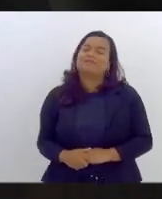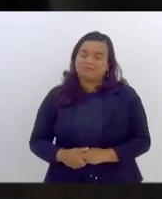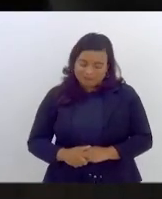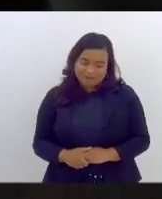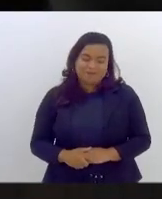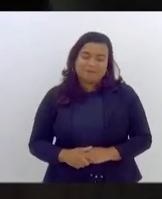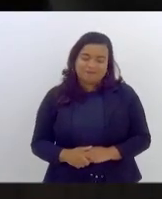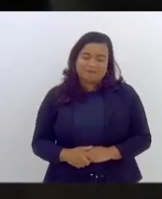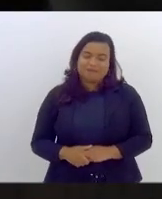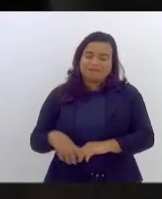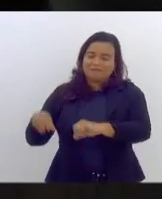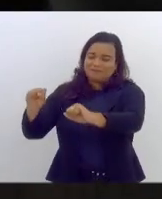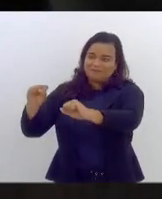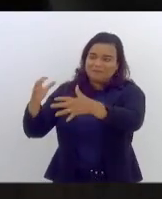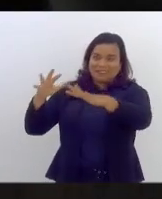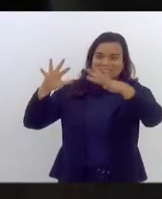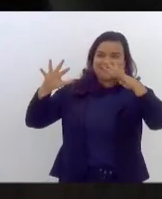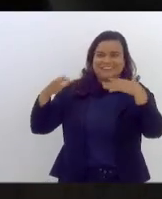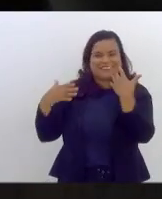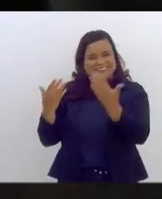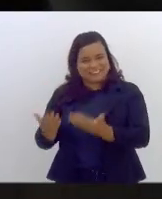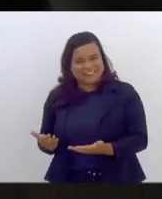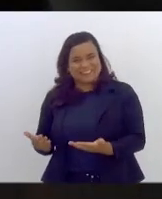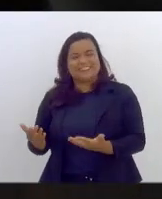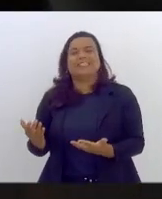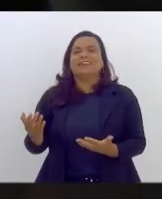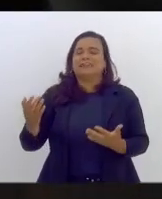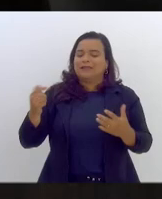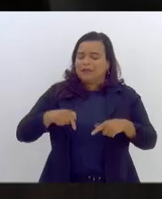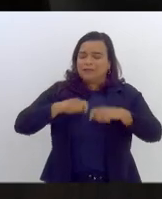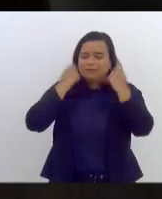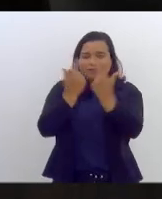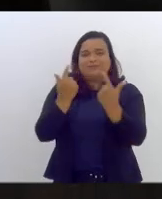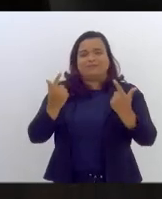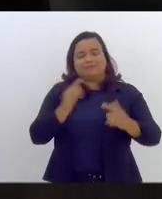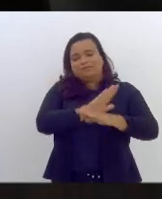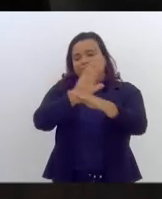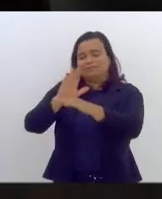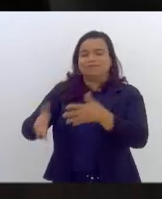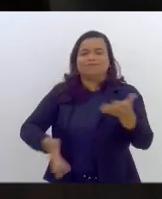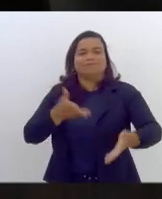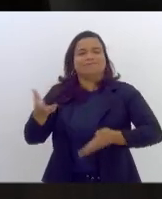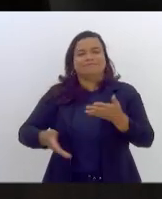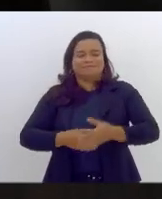um brilho para essa Assembleia.